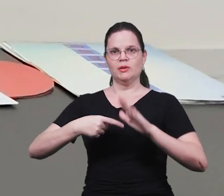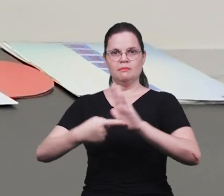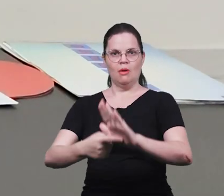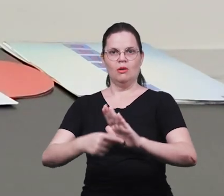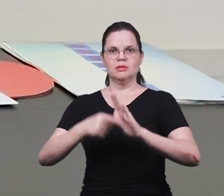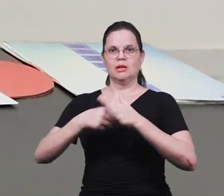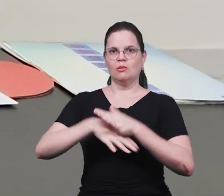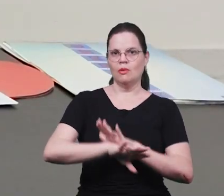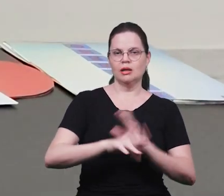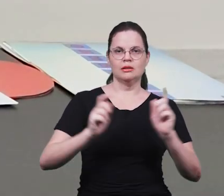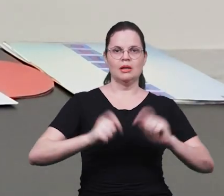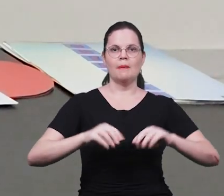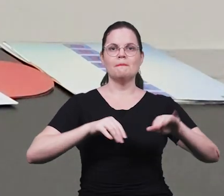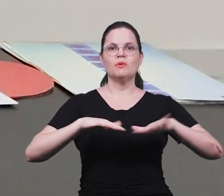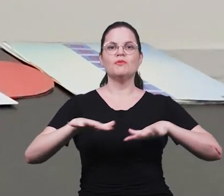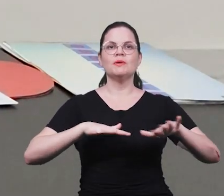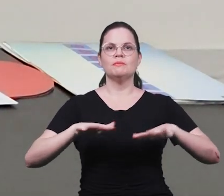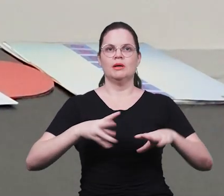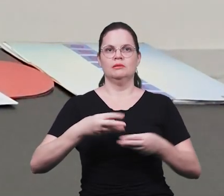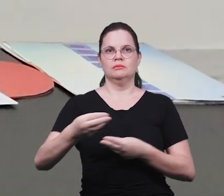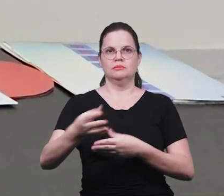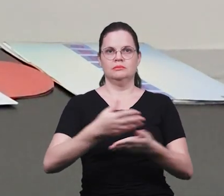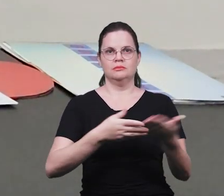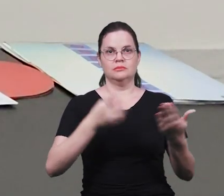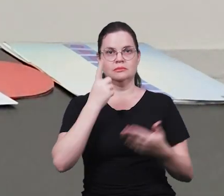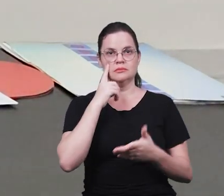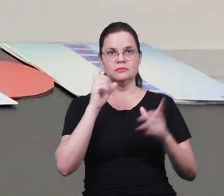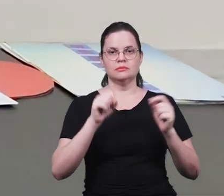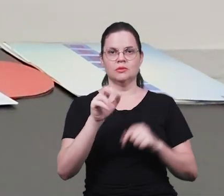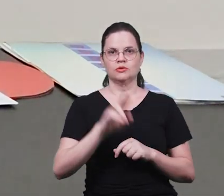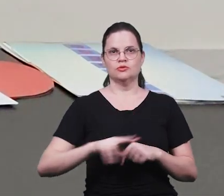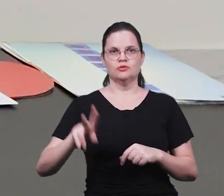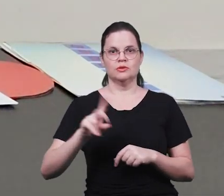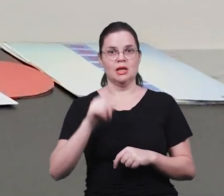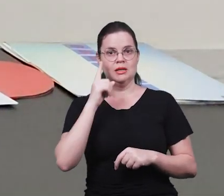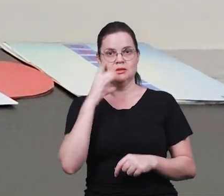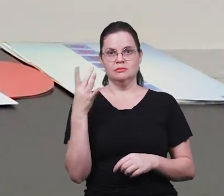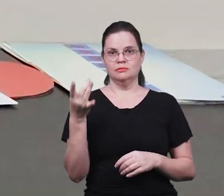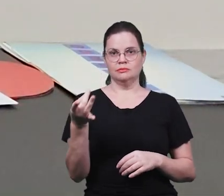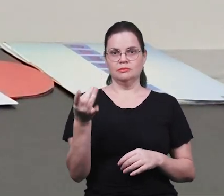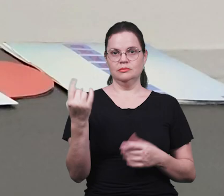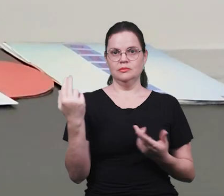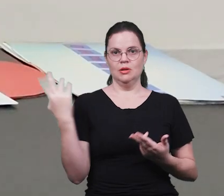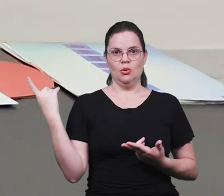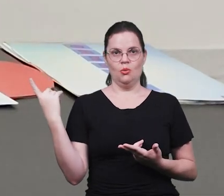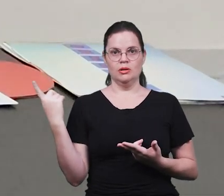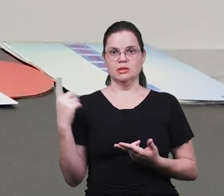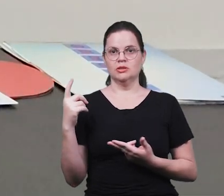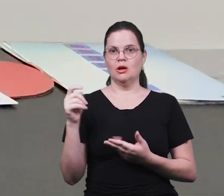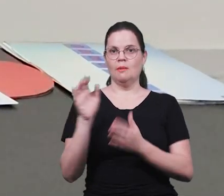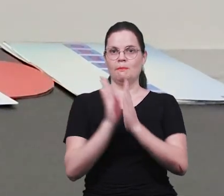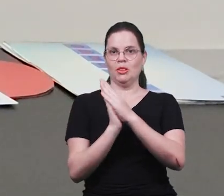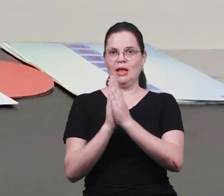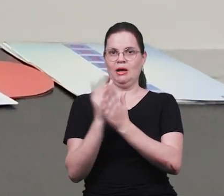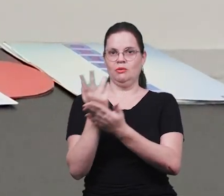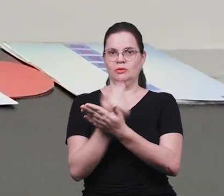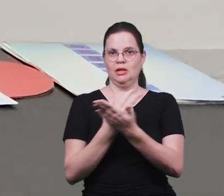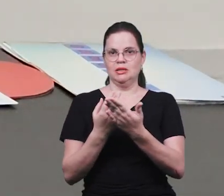ó, Davi, né? Eu posso utilizar Davi assim, ou eu